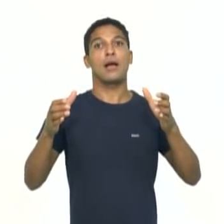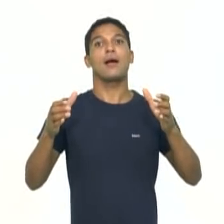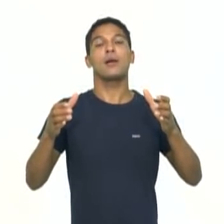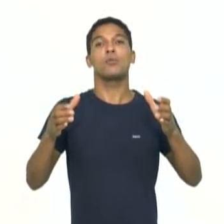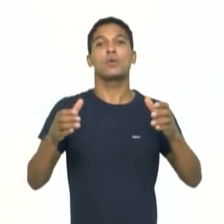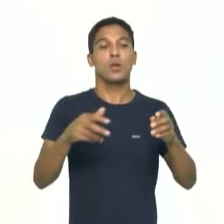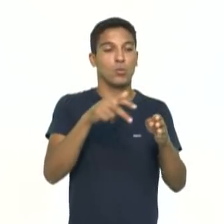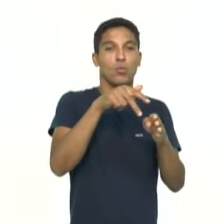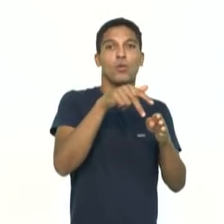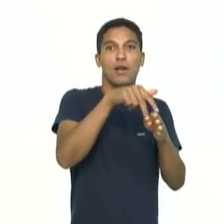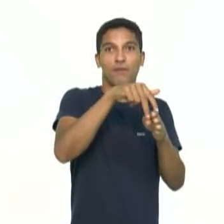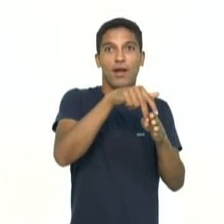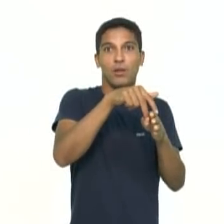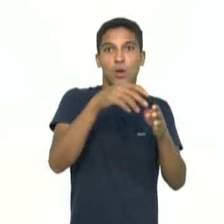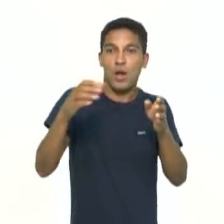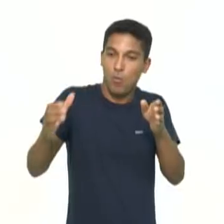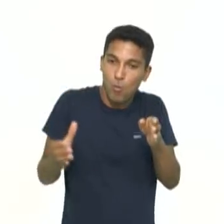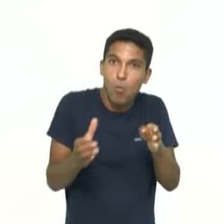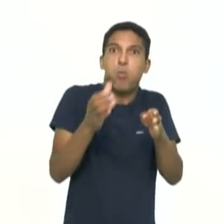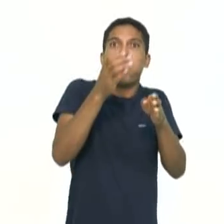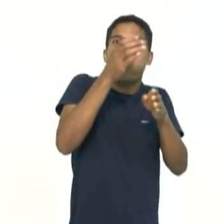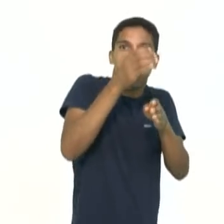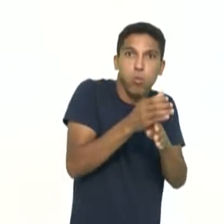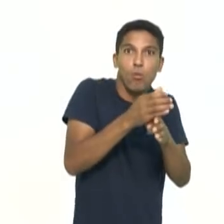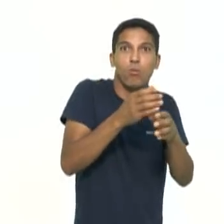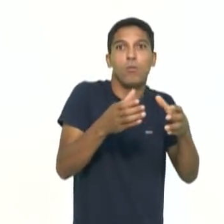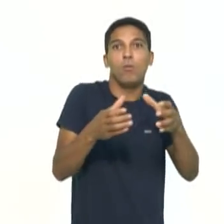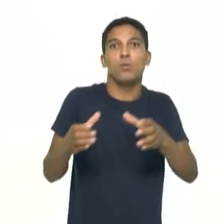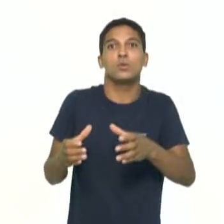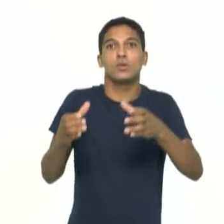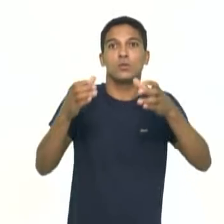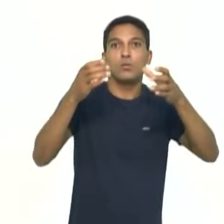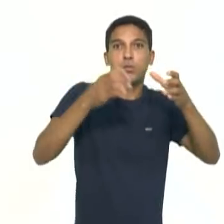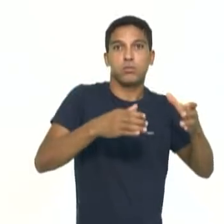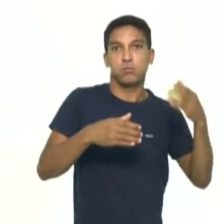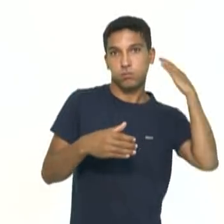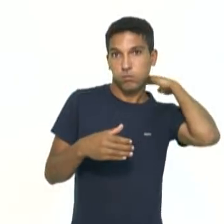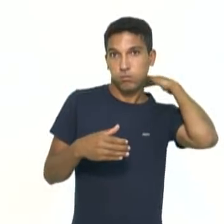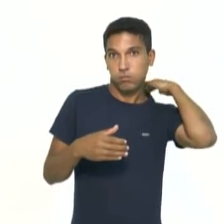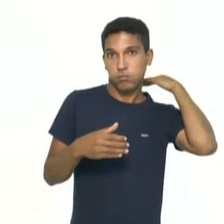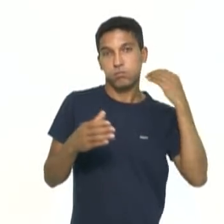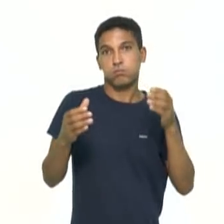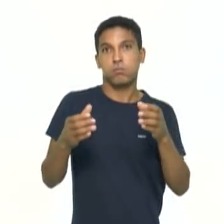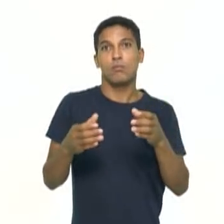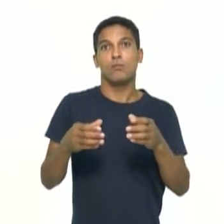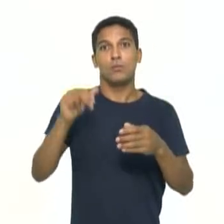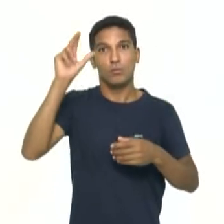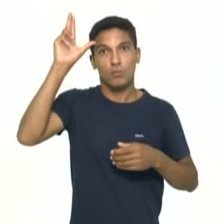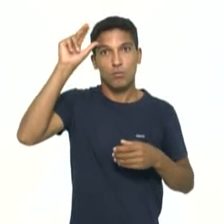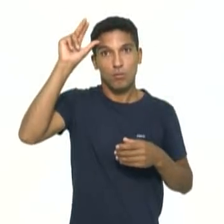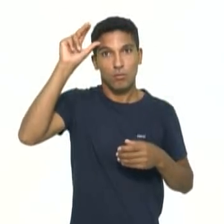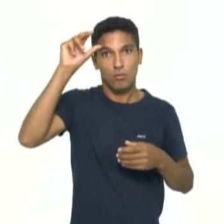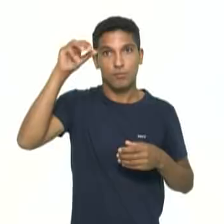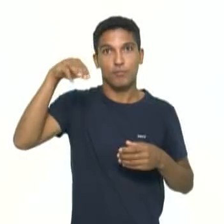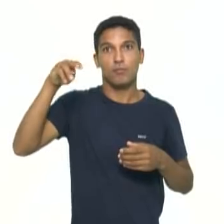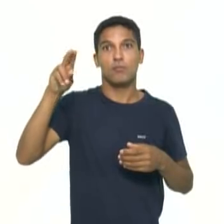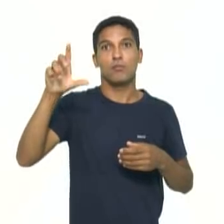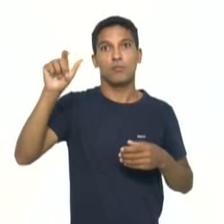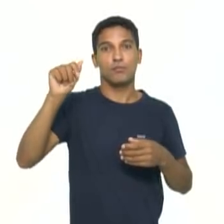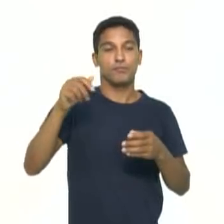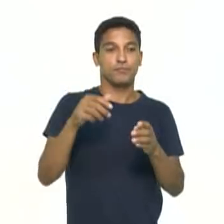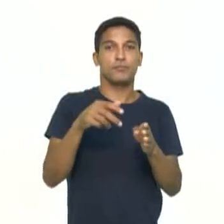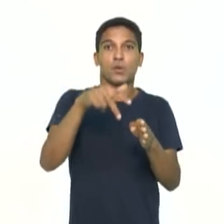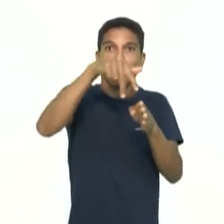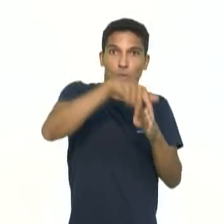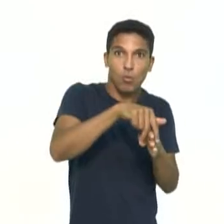mulas, para que aqui colocassem todo o material, o que eles estivessem transportando. Também havia